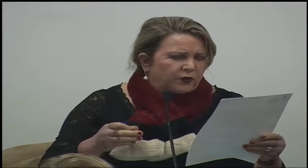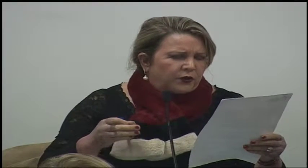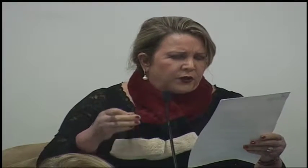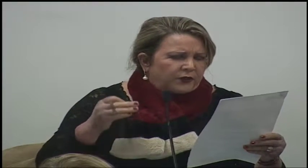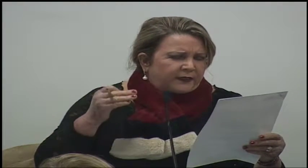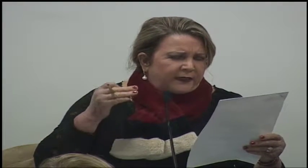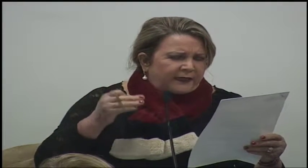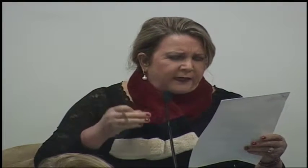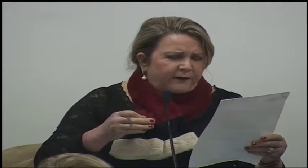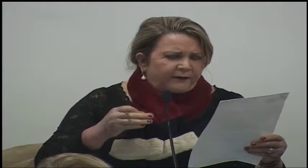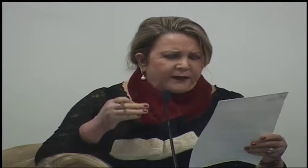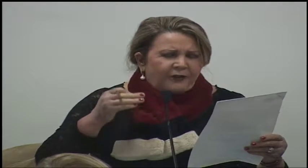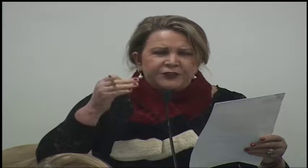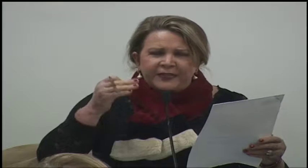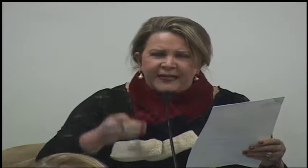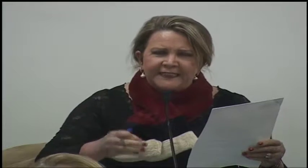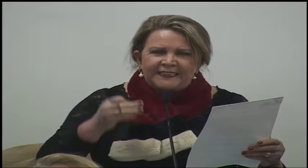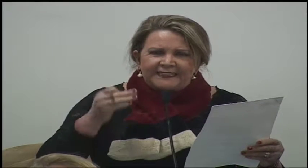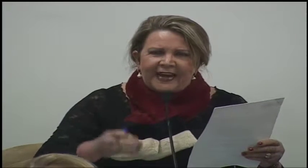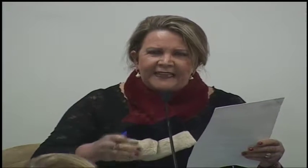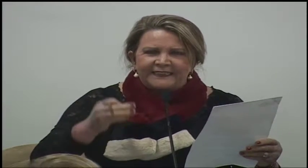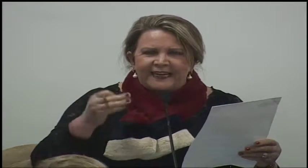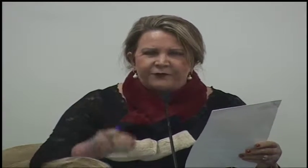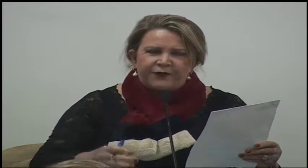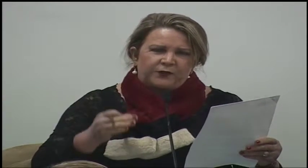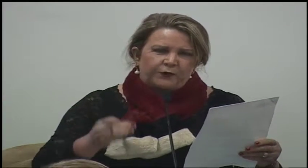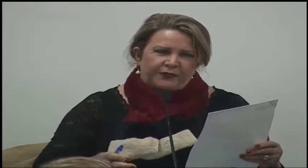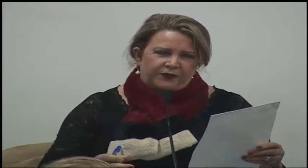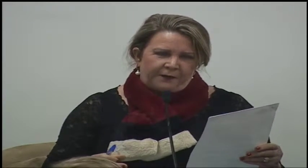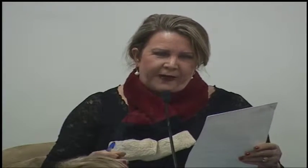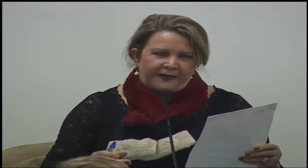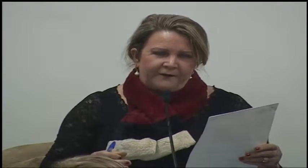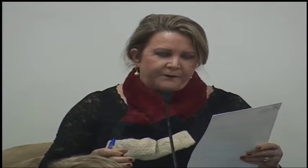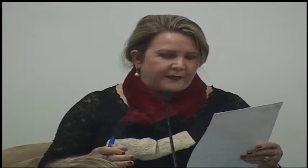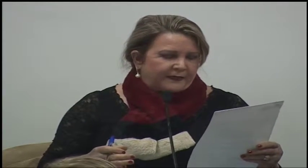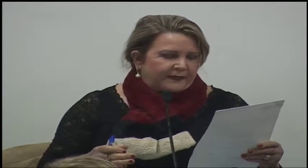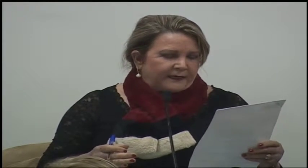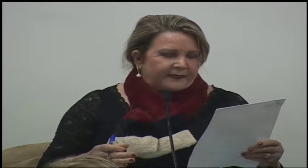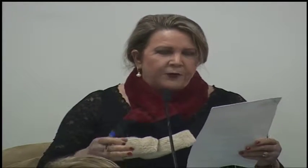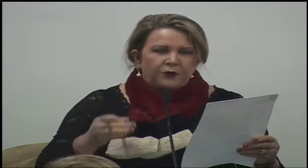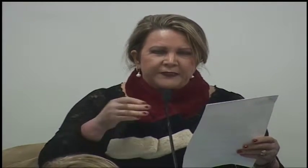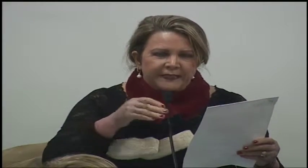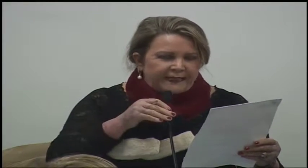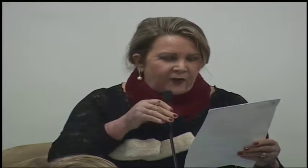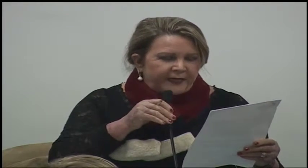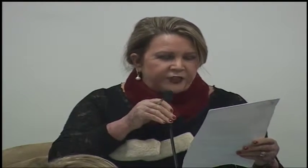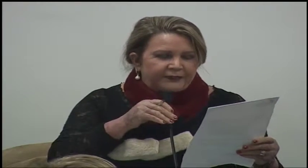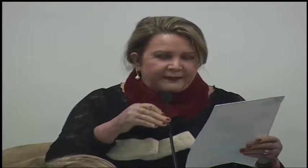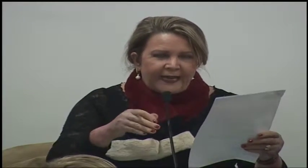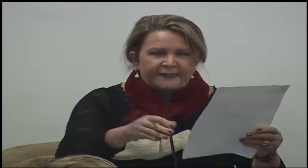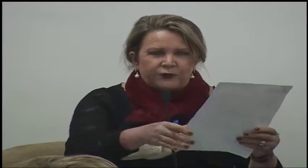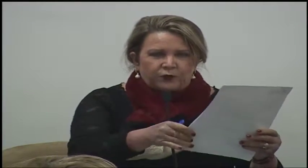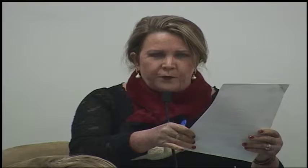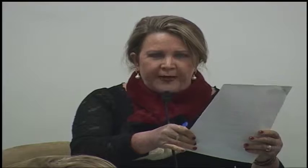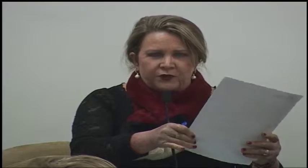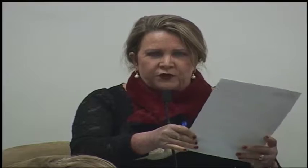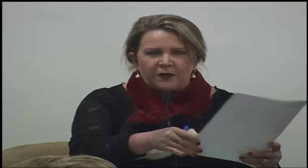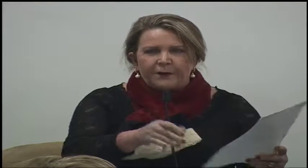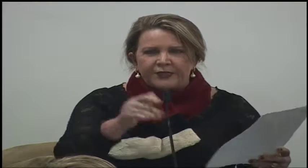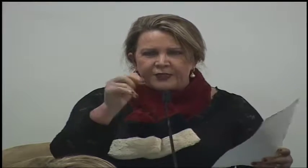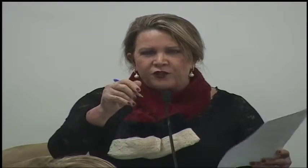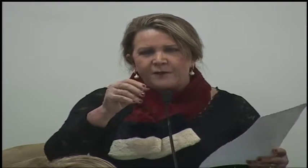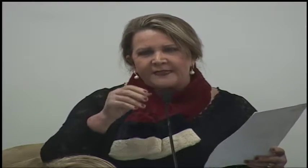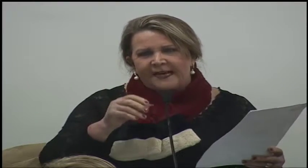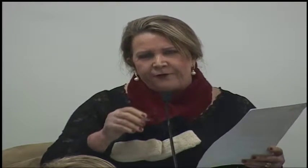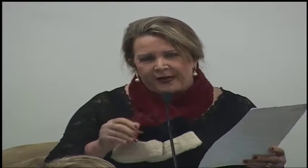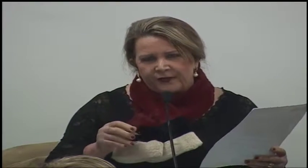acredito que a vigilância sanitária tenha feito isso também. Então eu gostaria realmente de ter esses documentos para